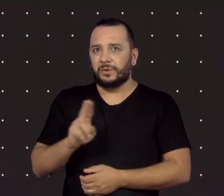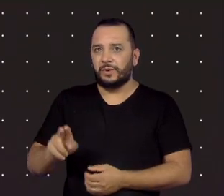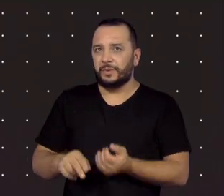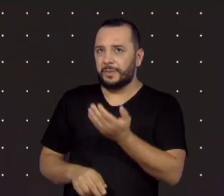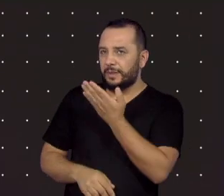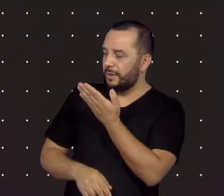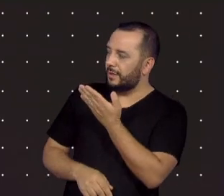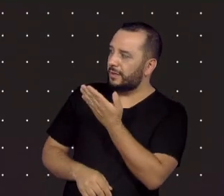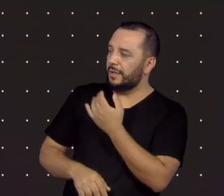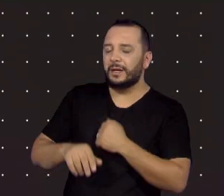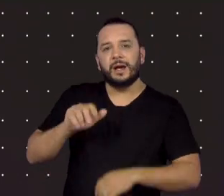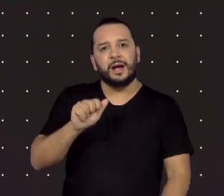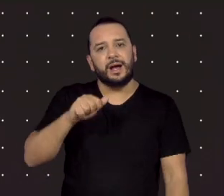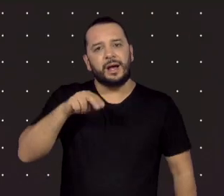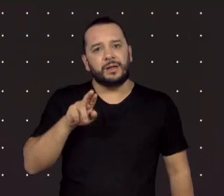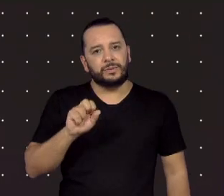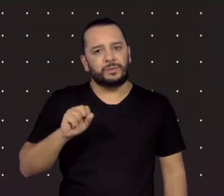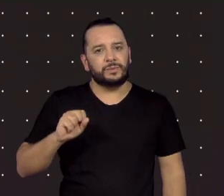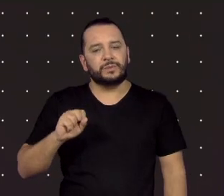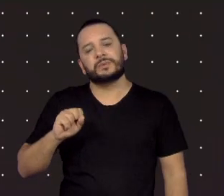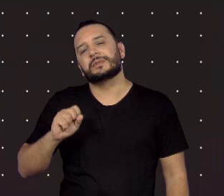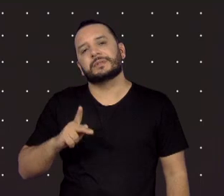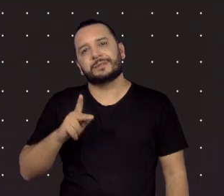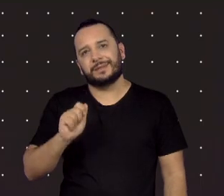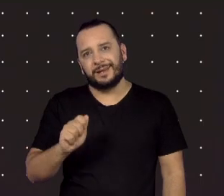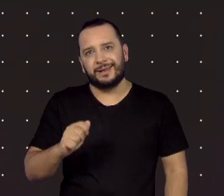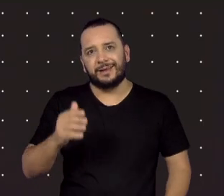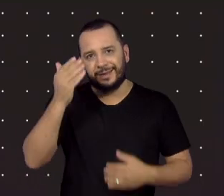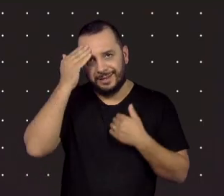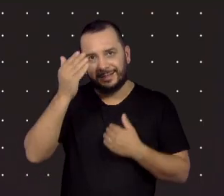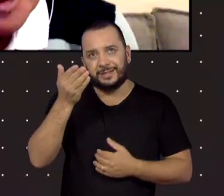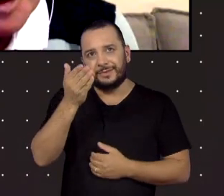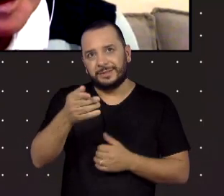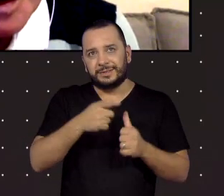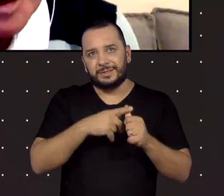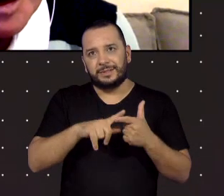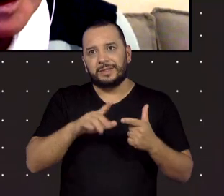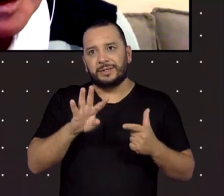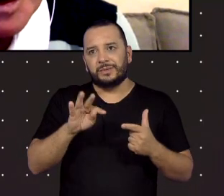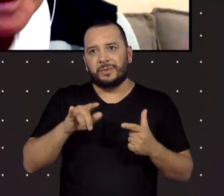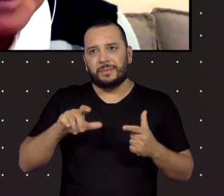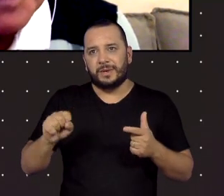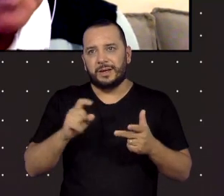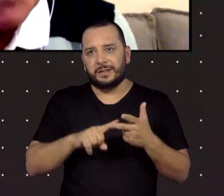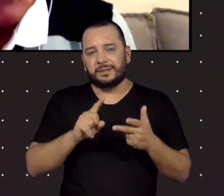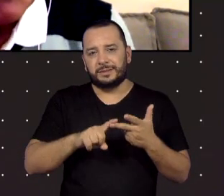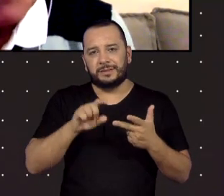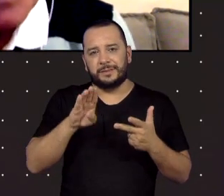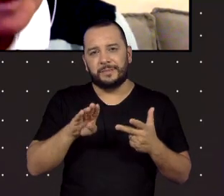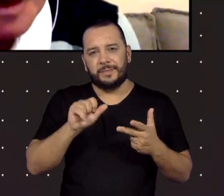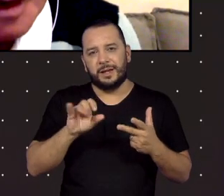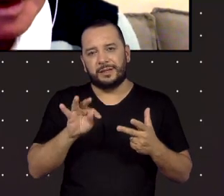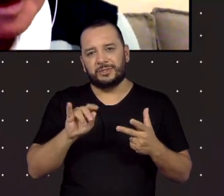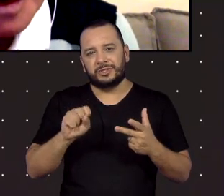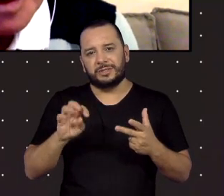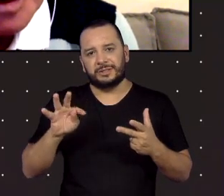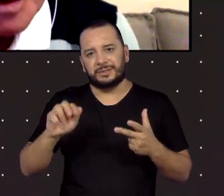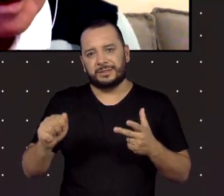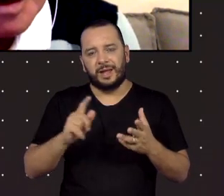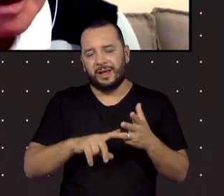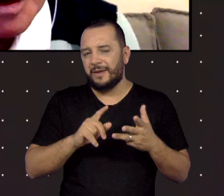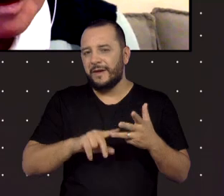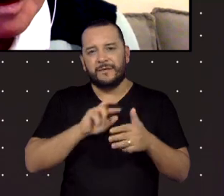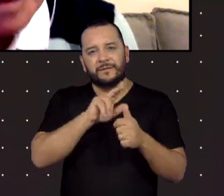Mulher. Graças a você, ao Tomás Souto Correia, ao Batista e a tantos outros